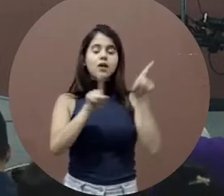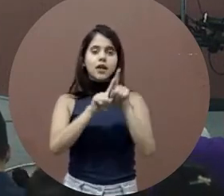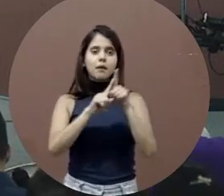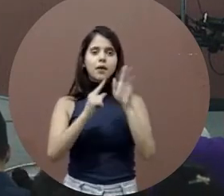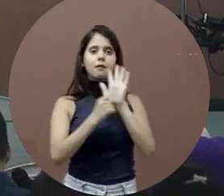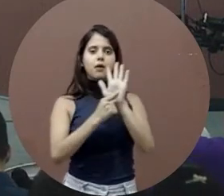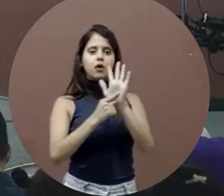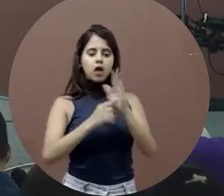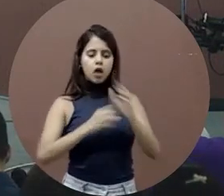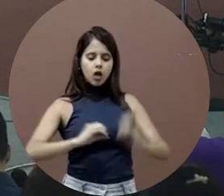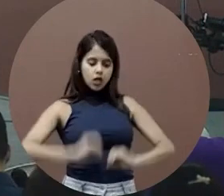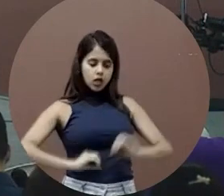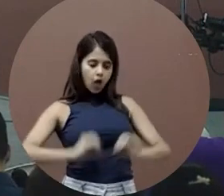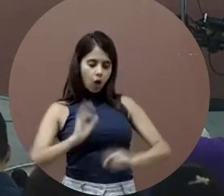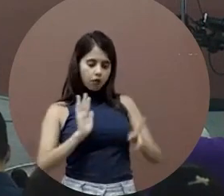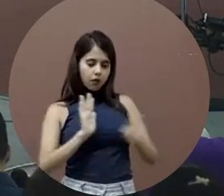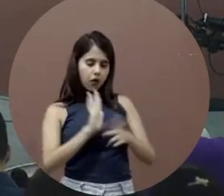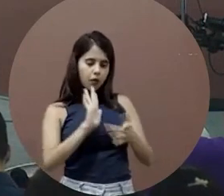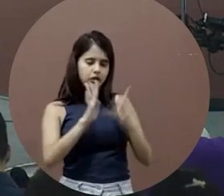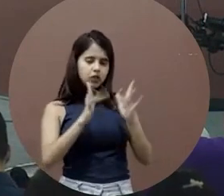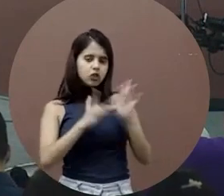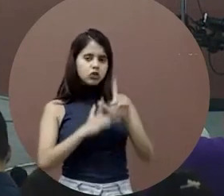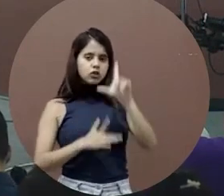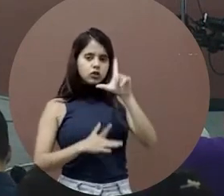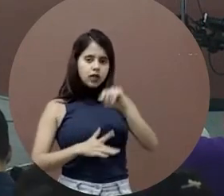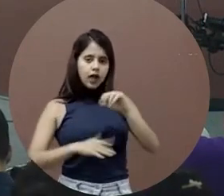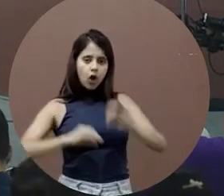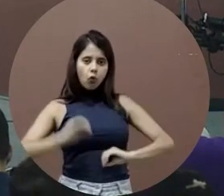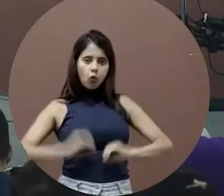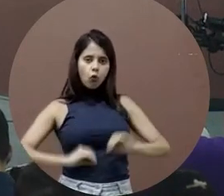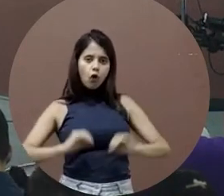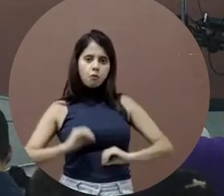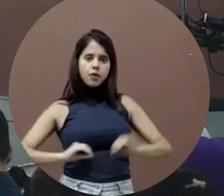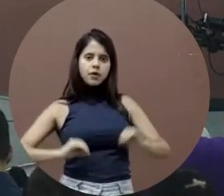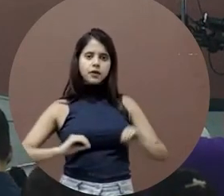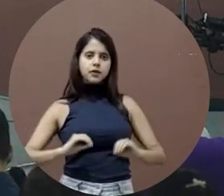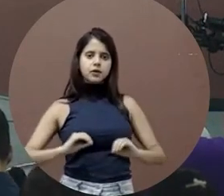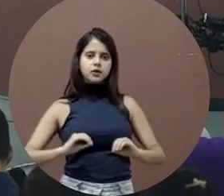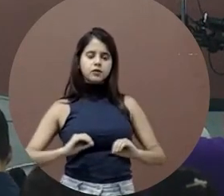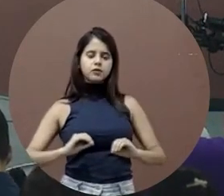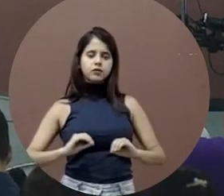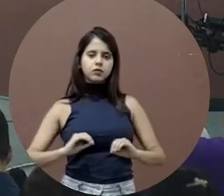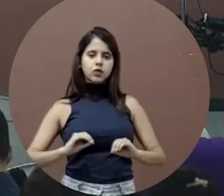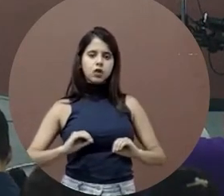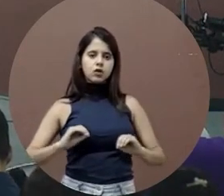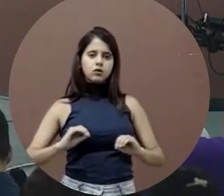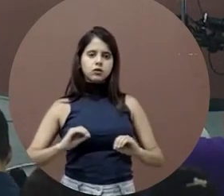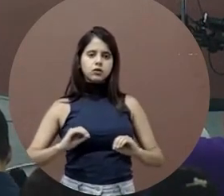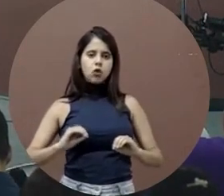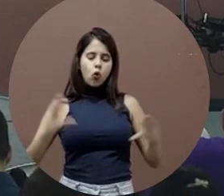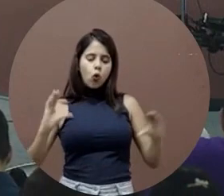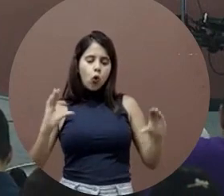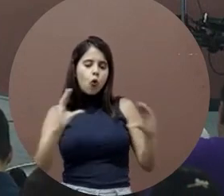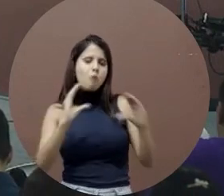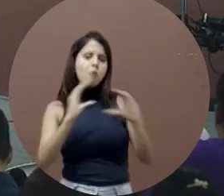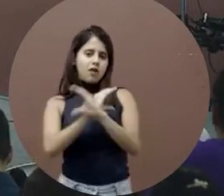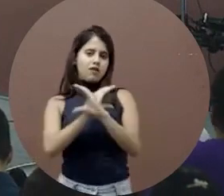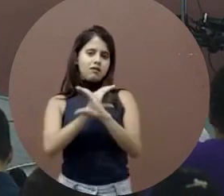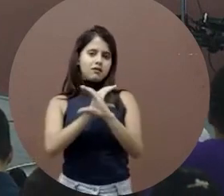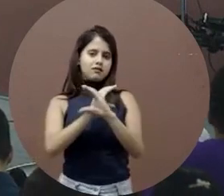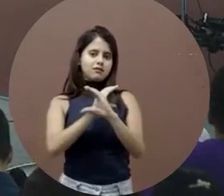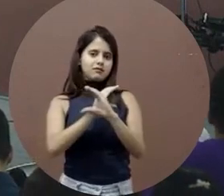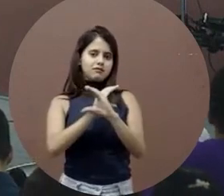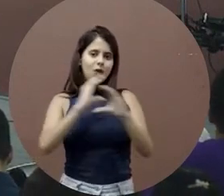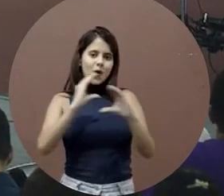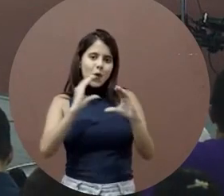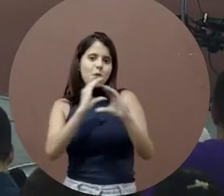é uma obra que converge nele tudo o que esses homens fizeram